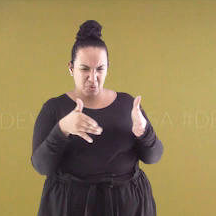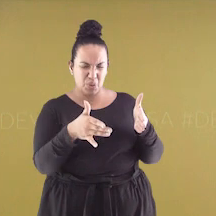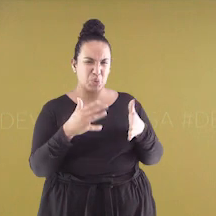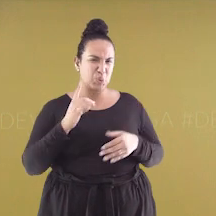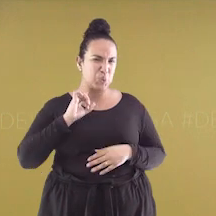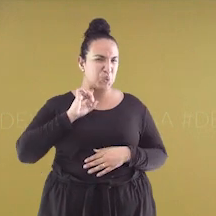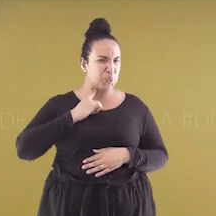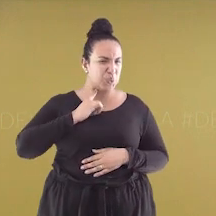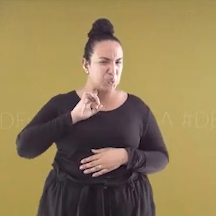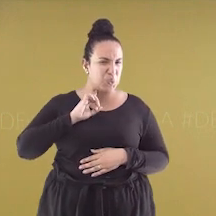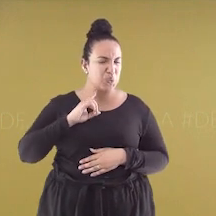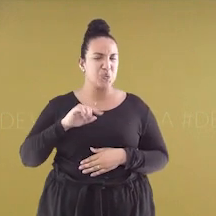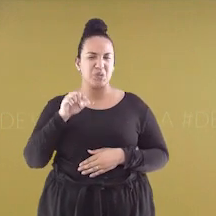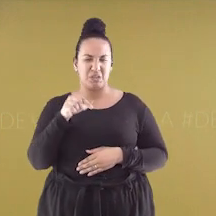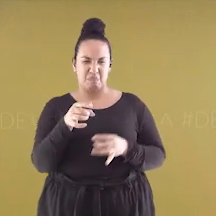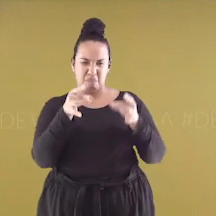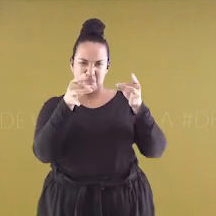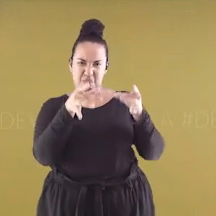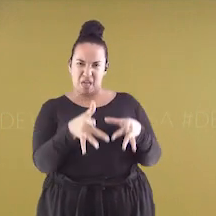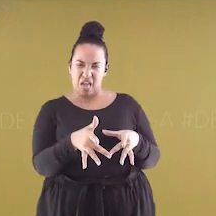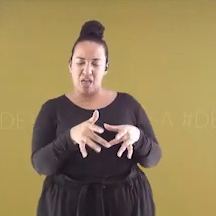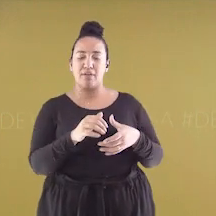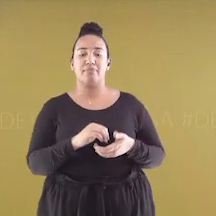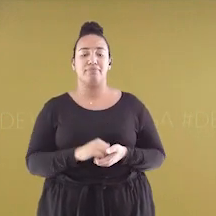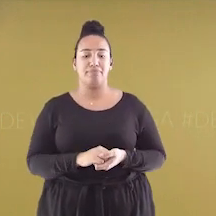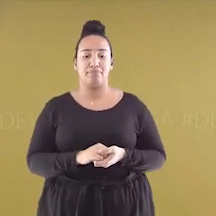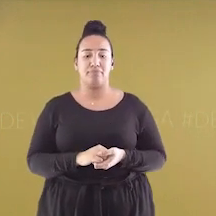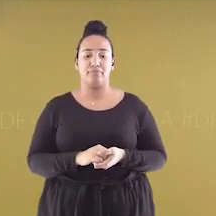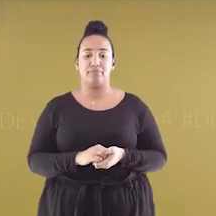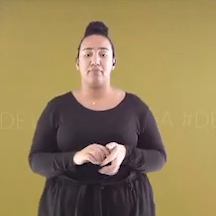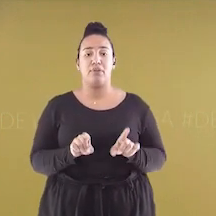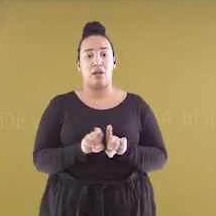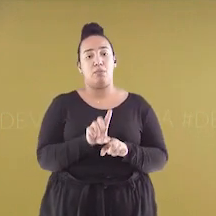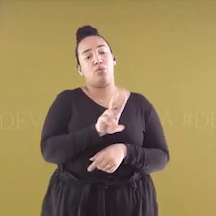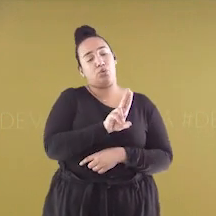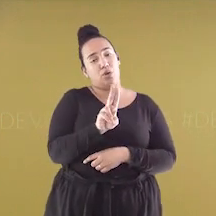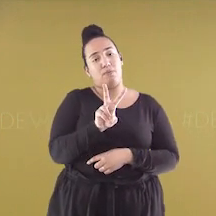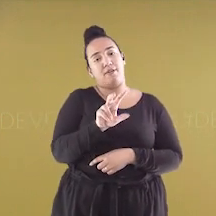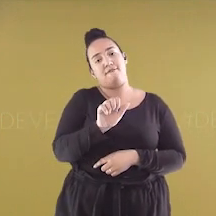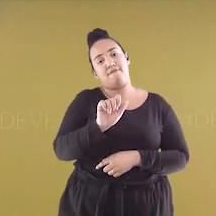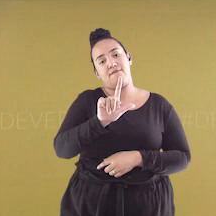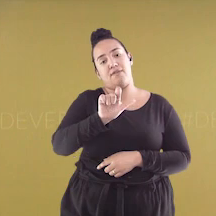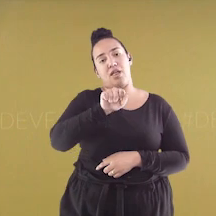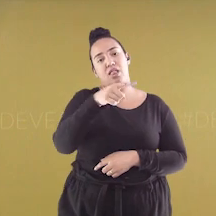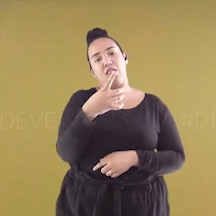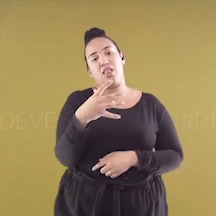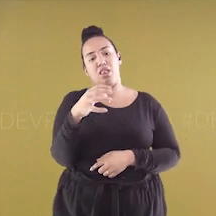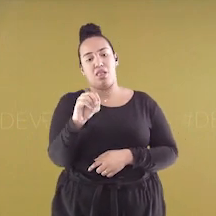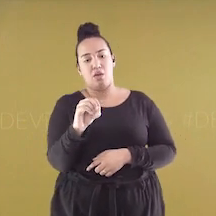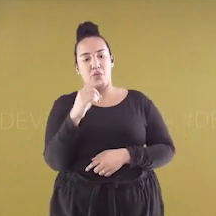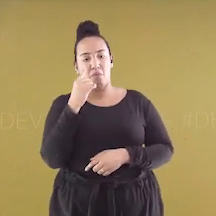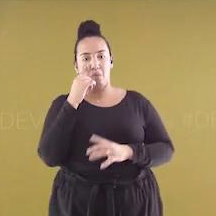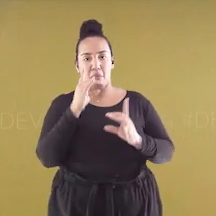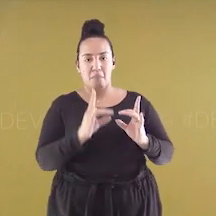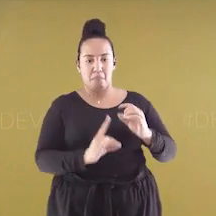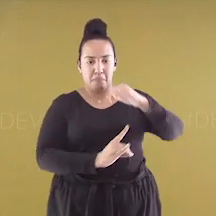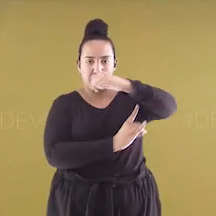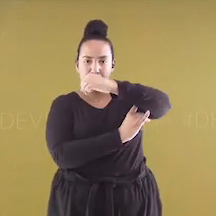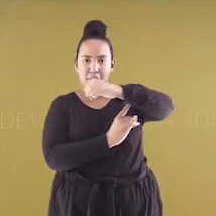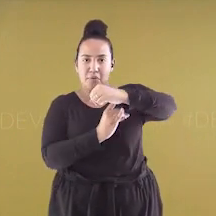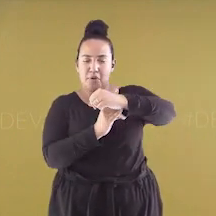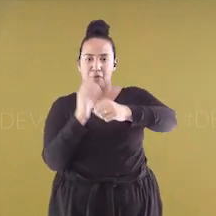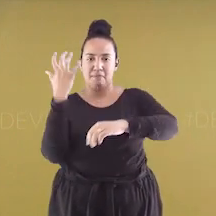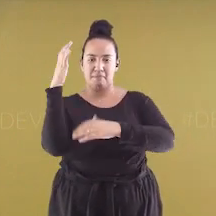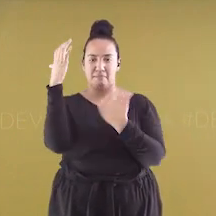com esgoto, despejado a céu aberto, chamado também de valão, com uma ponte de madeira que liga